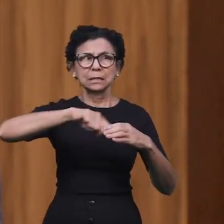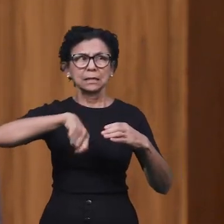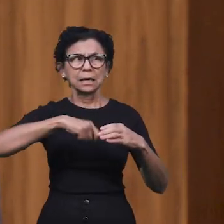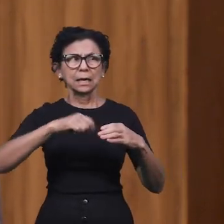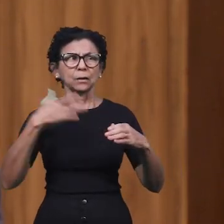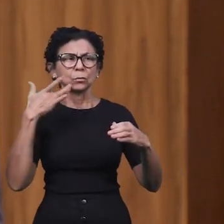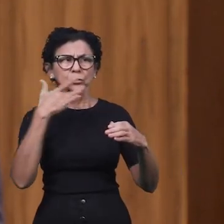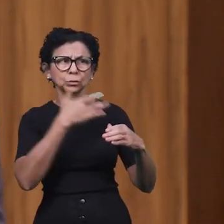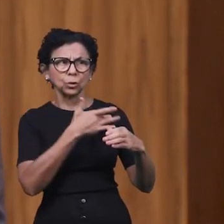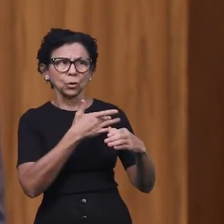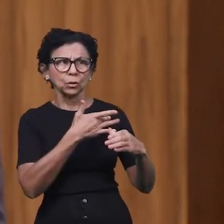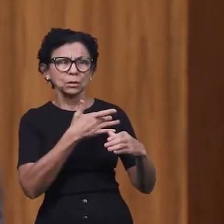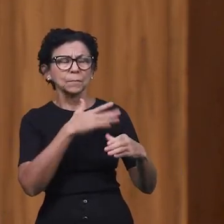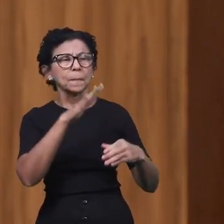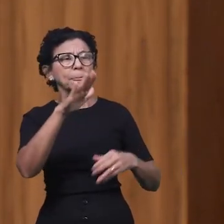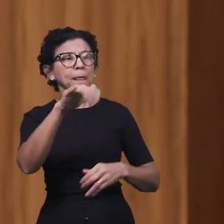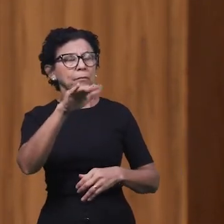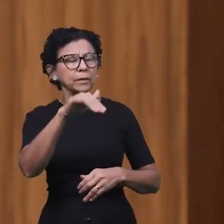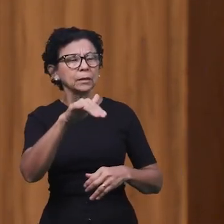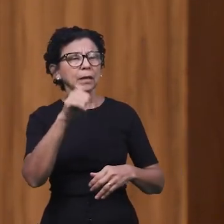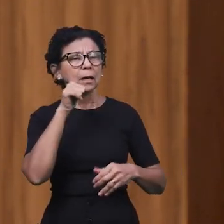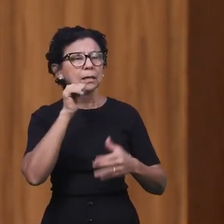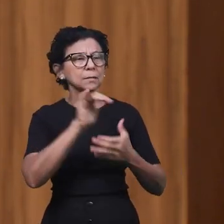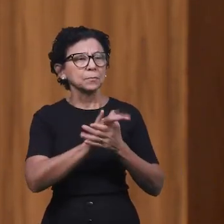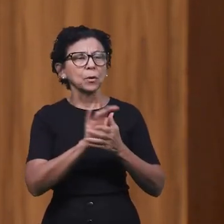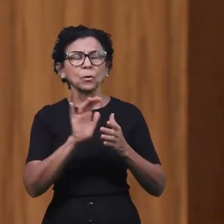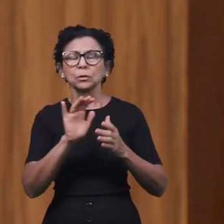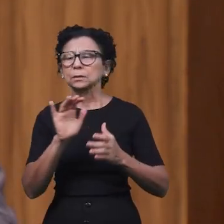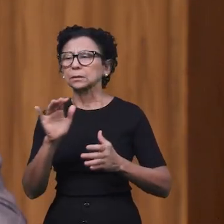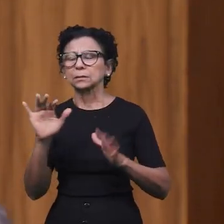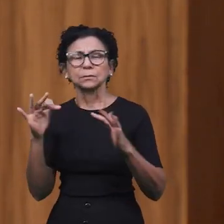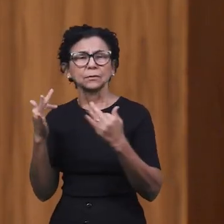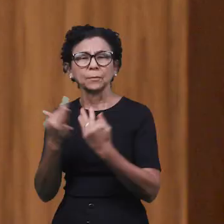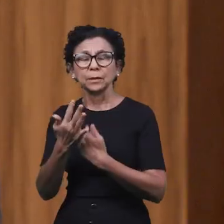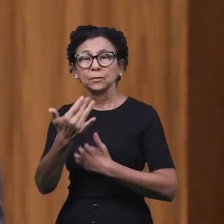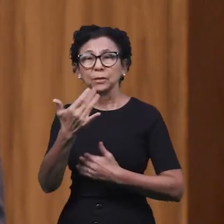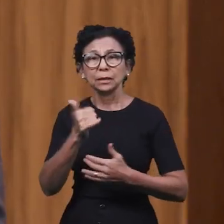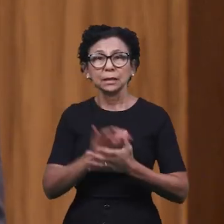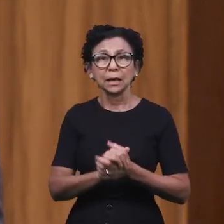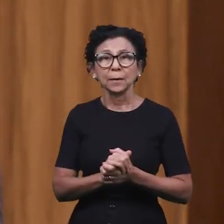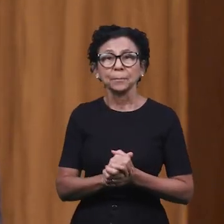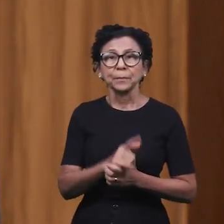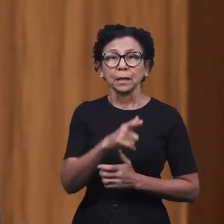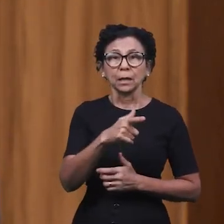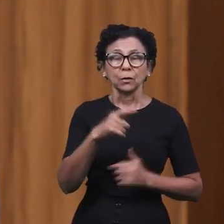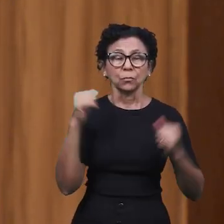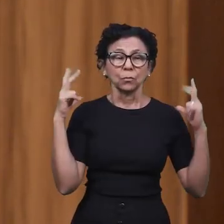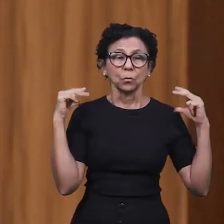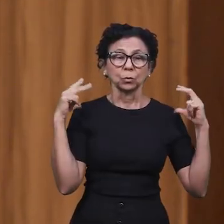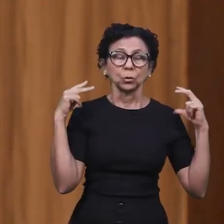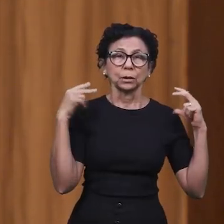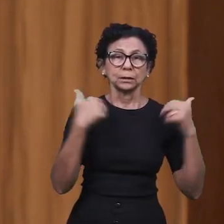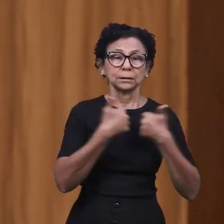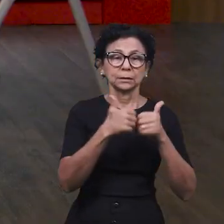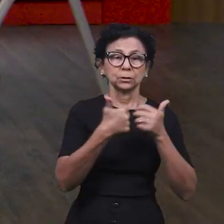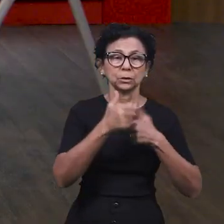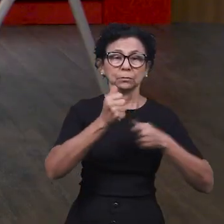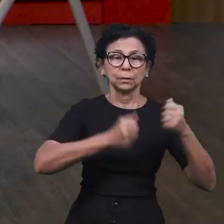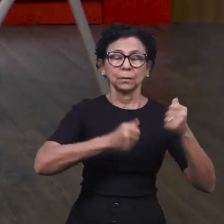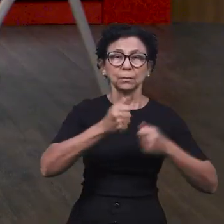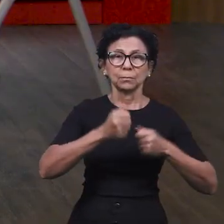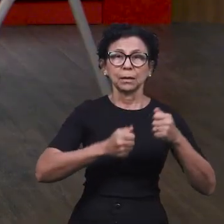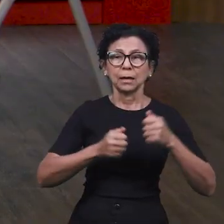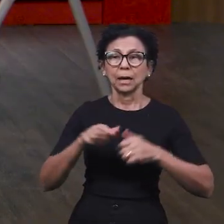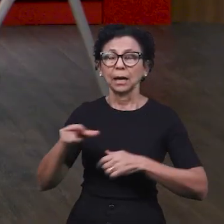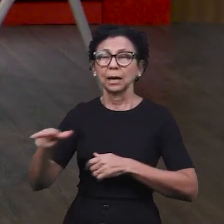junto ali com a família, com a esposa, olha, eu vou passar a produzir pão, por exemplo, E no ônibus eu vou começar a distribuir